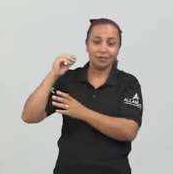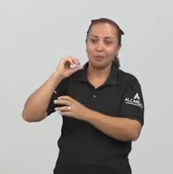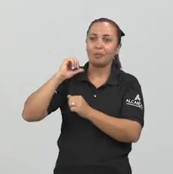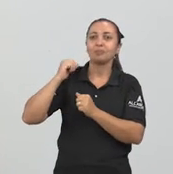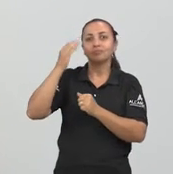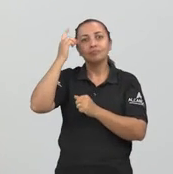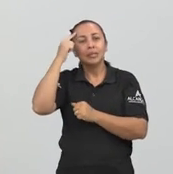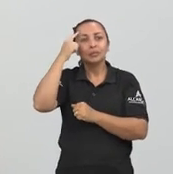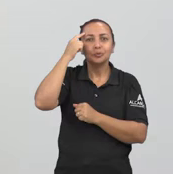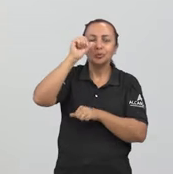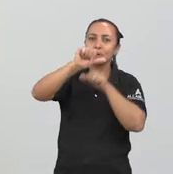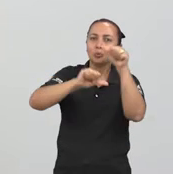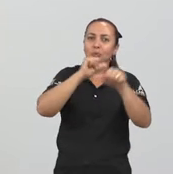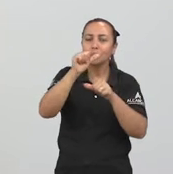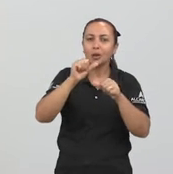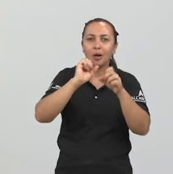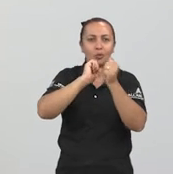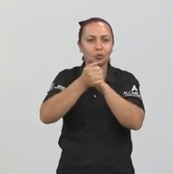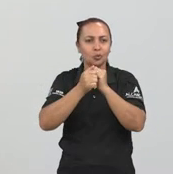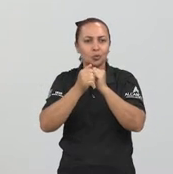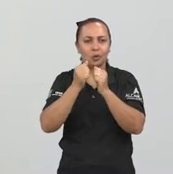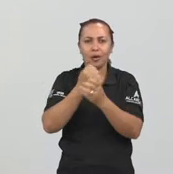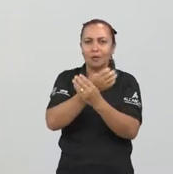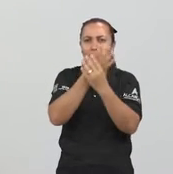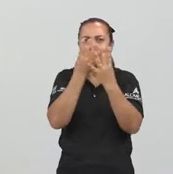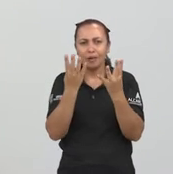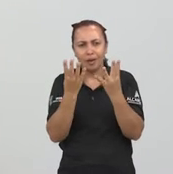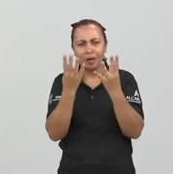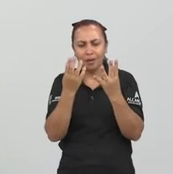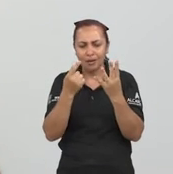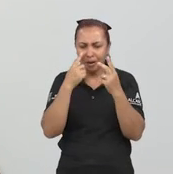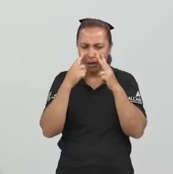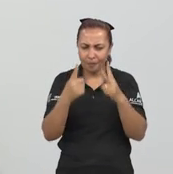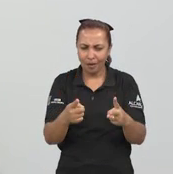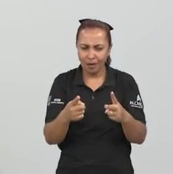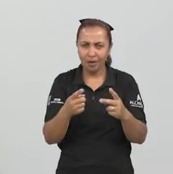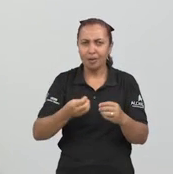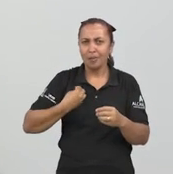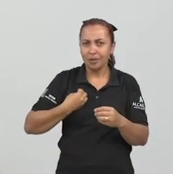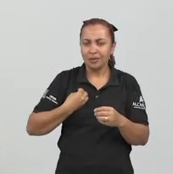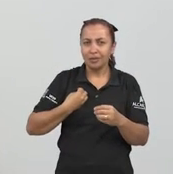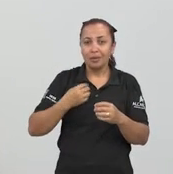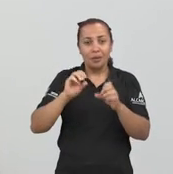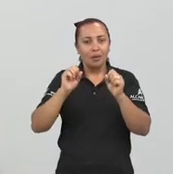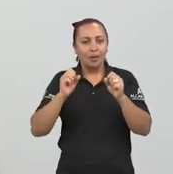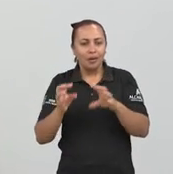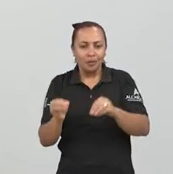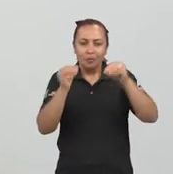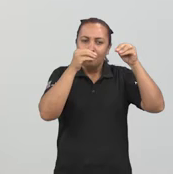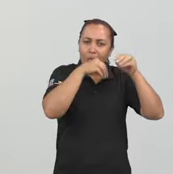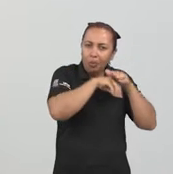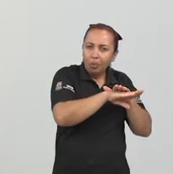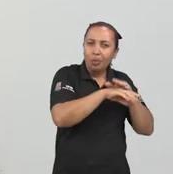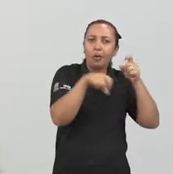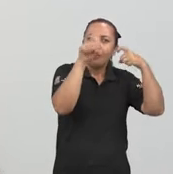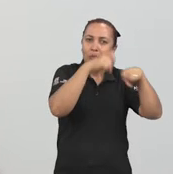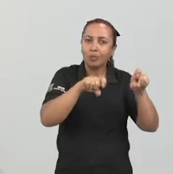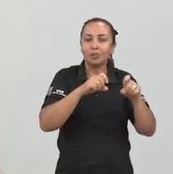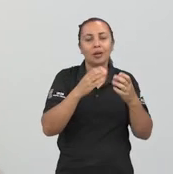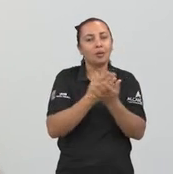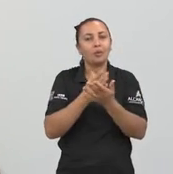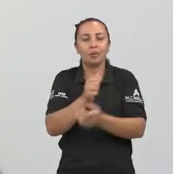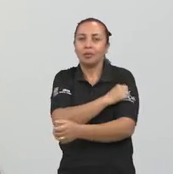transformar esse jogo quero jogo físico em um jogo online que qualquer estudante porque a professora poderia